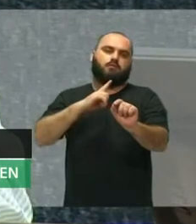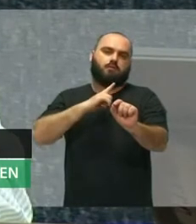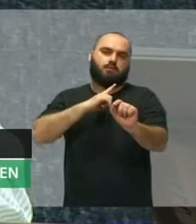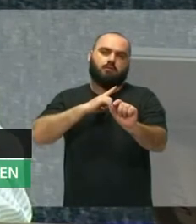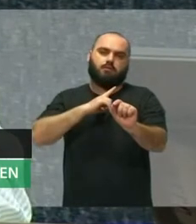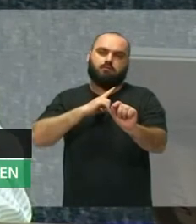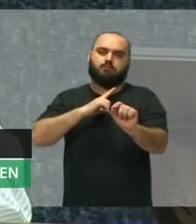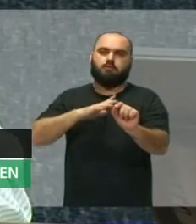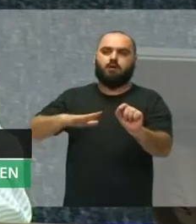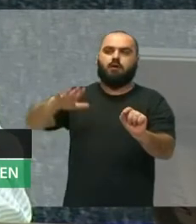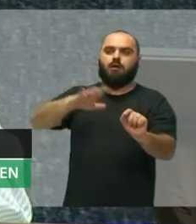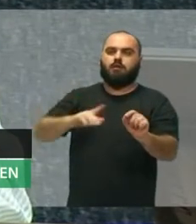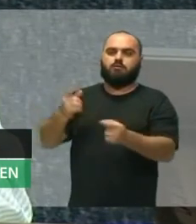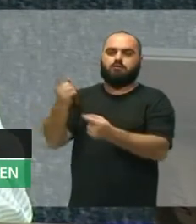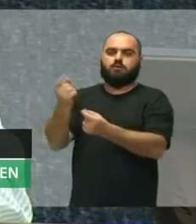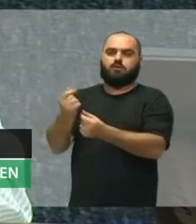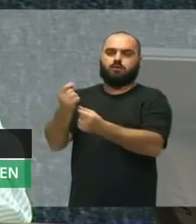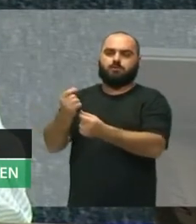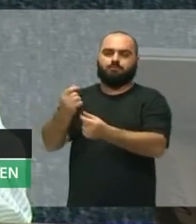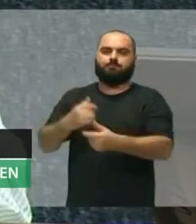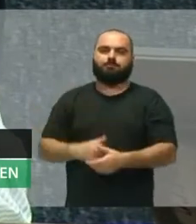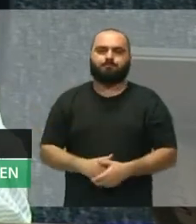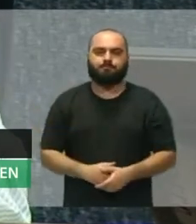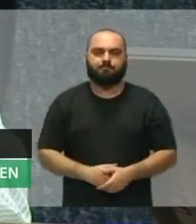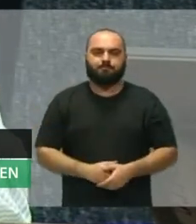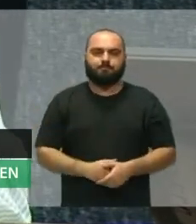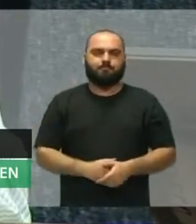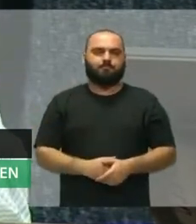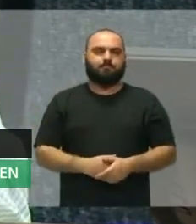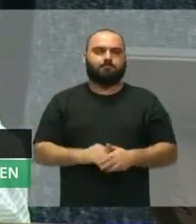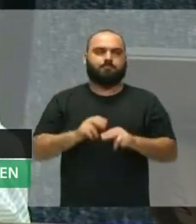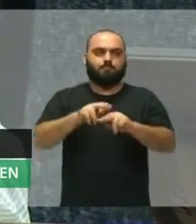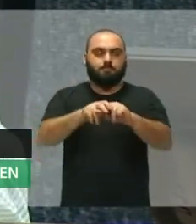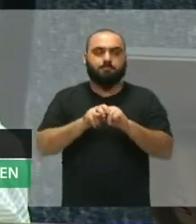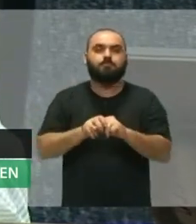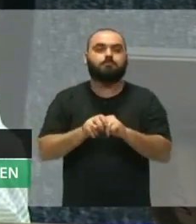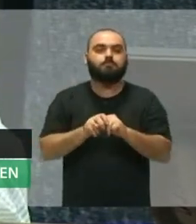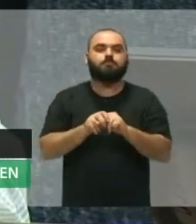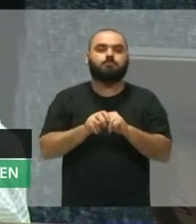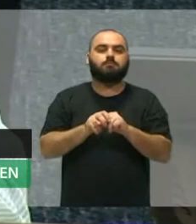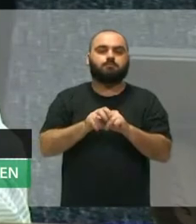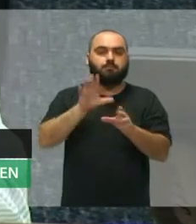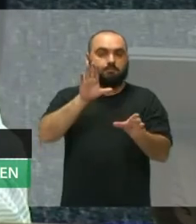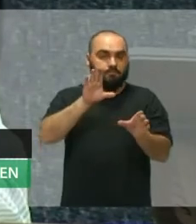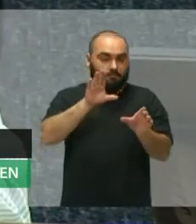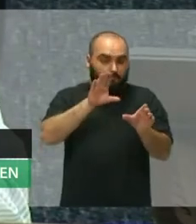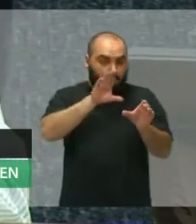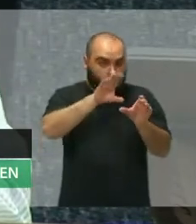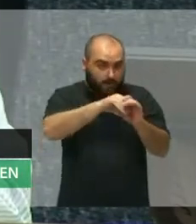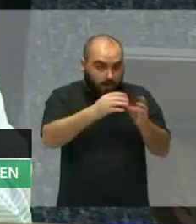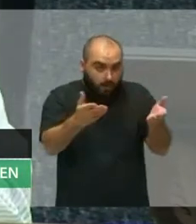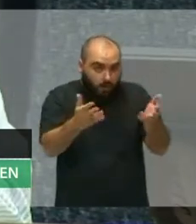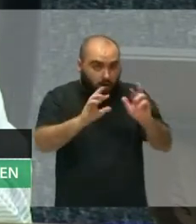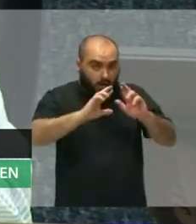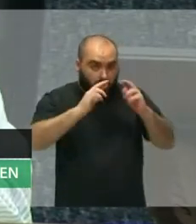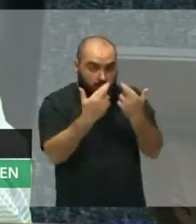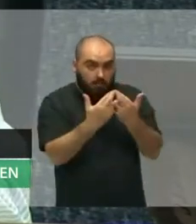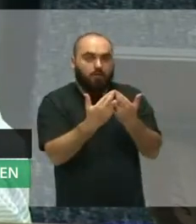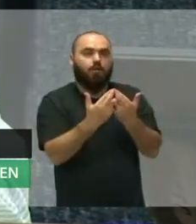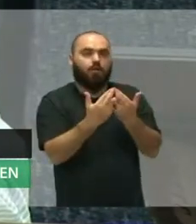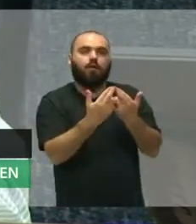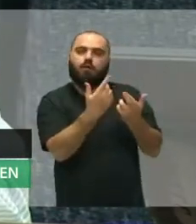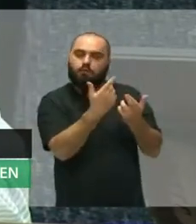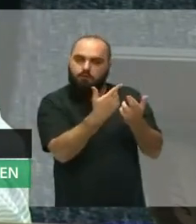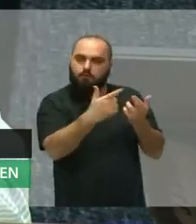lado financeiro. E é por isso que, dentro dessa audiência, nós vamos